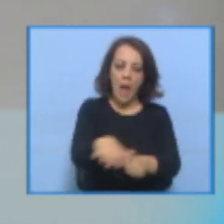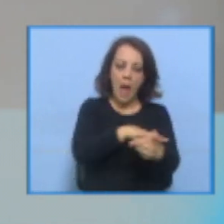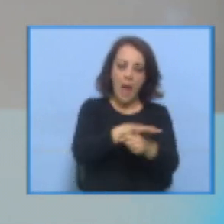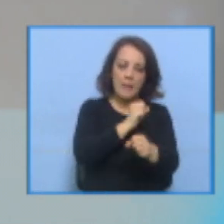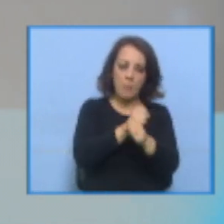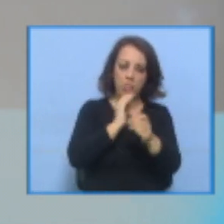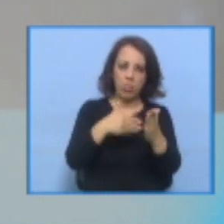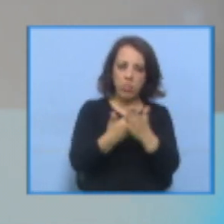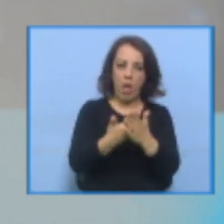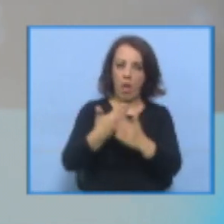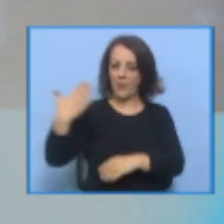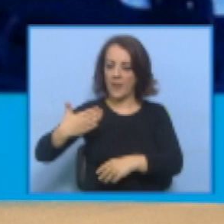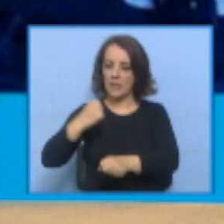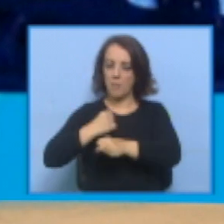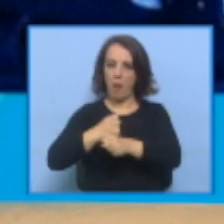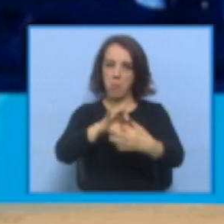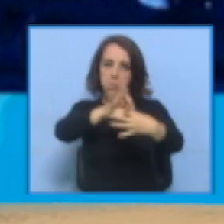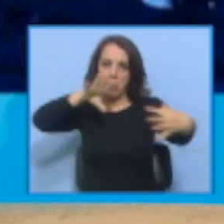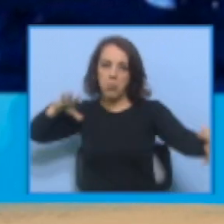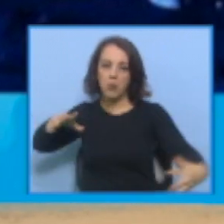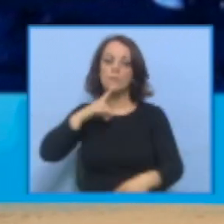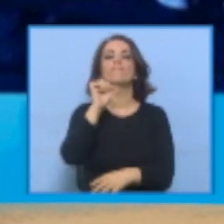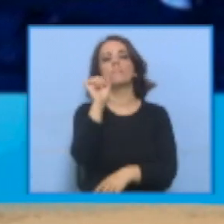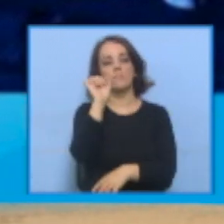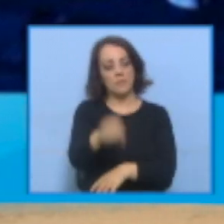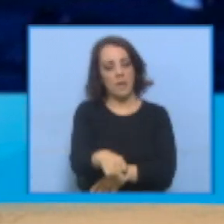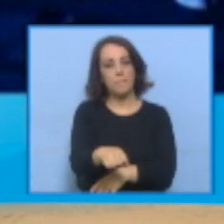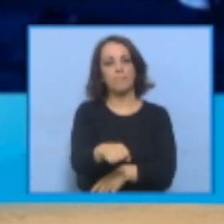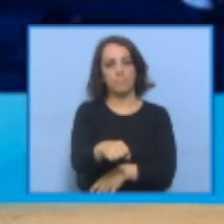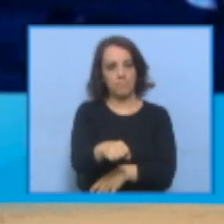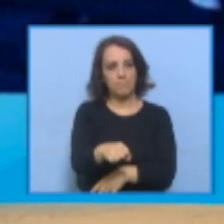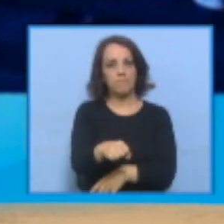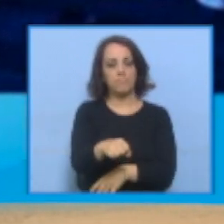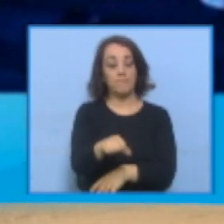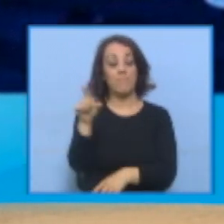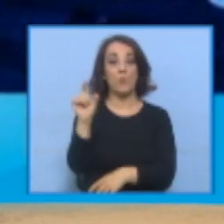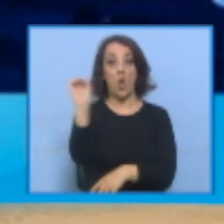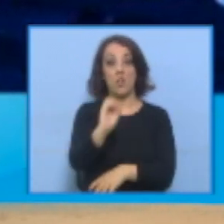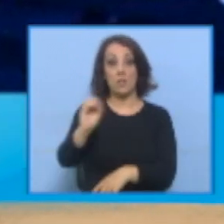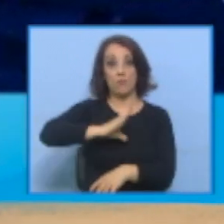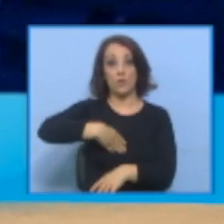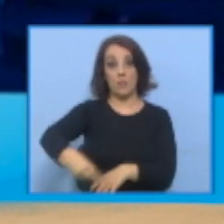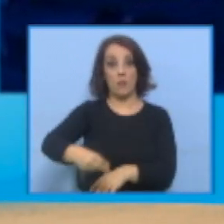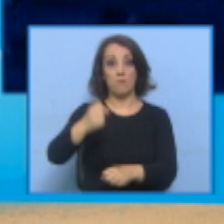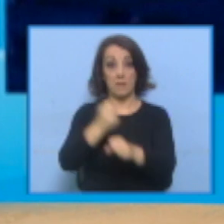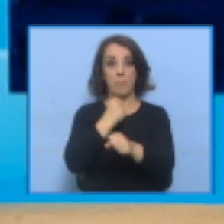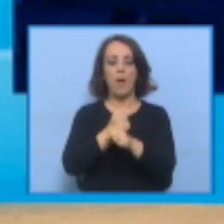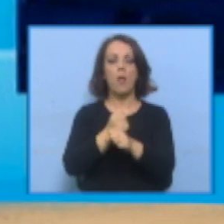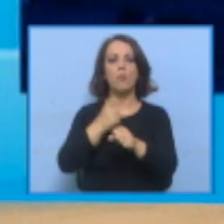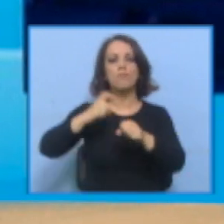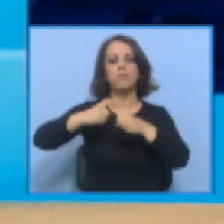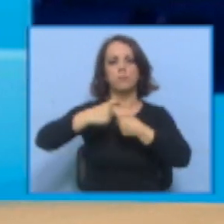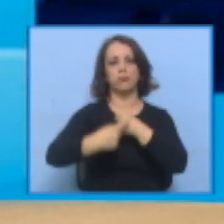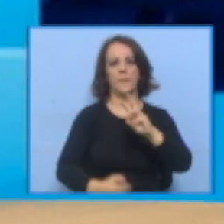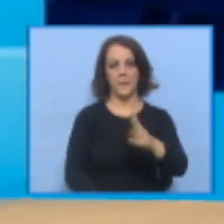esses direitos? Com certeza que sim, porque a Organização Internacional do Trabalho é uma organização tripartida e,